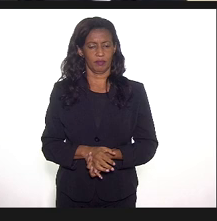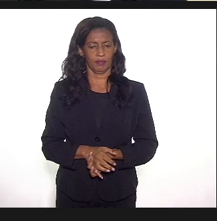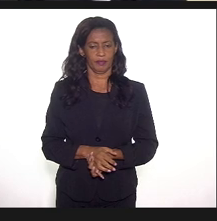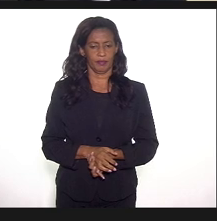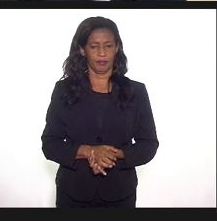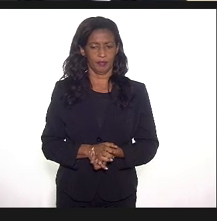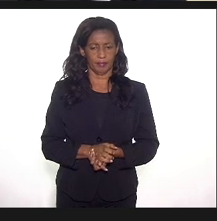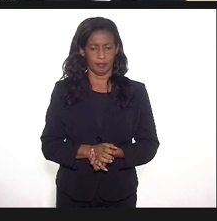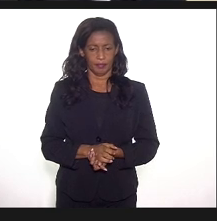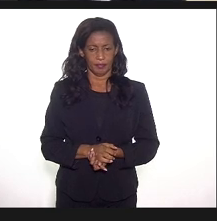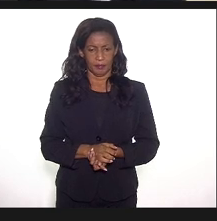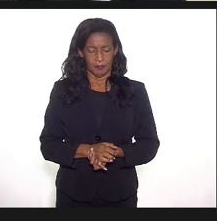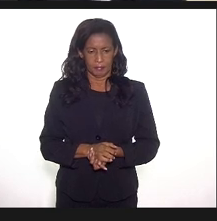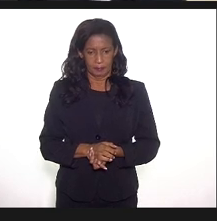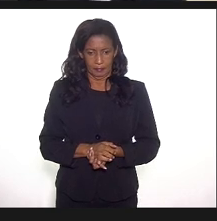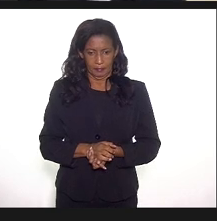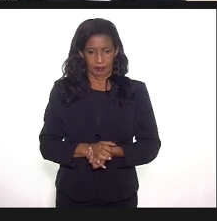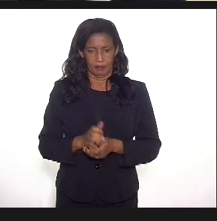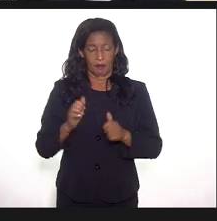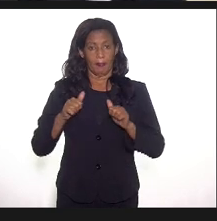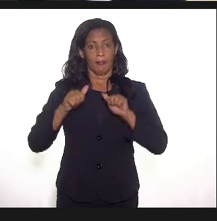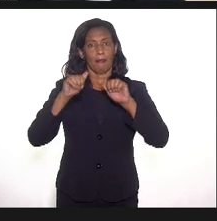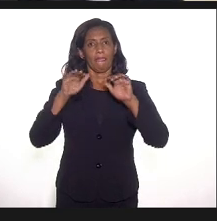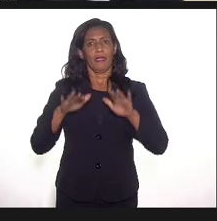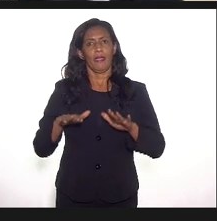Bem, primeiro, em relação ao ano